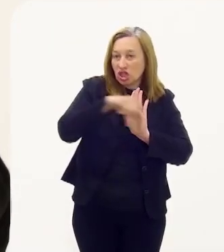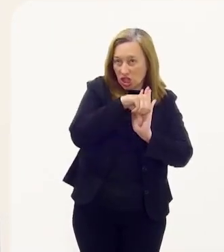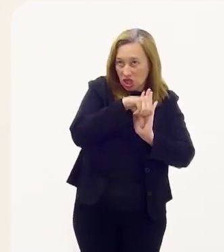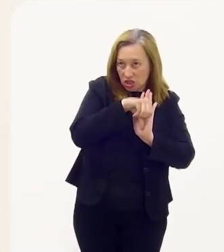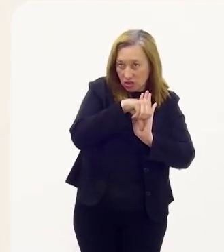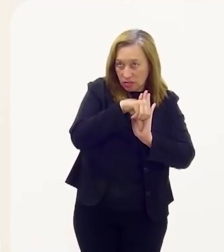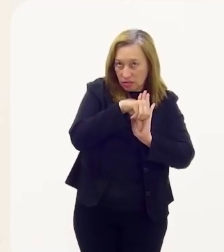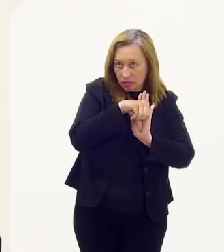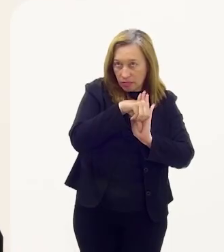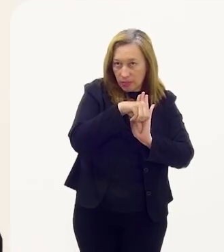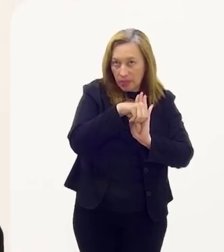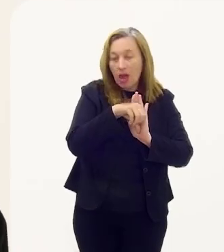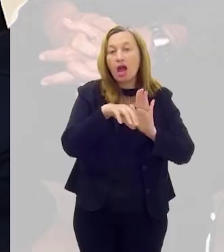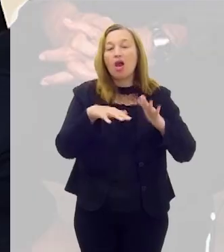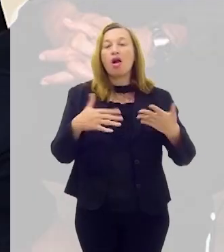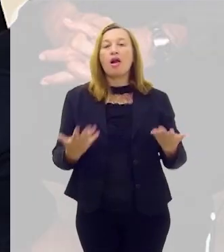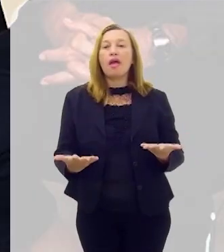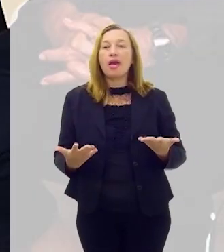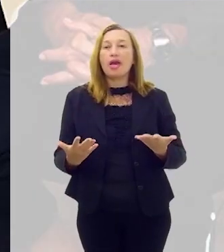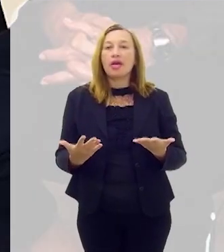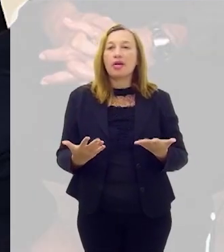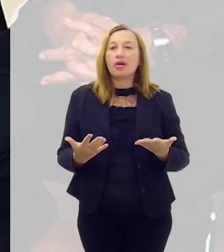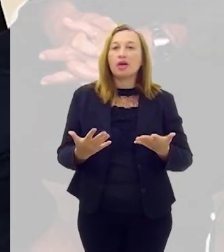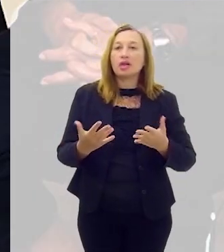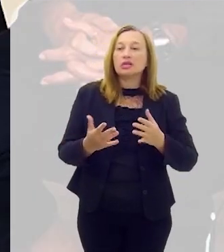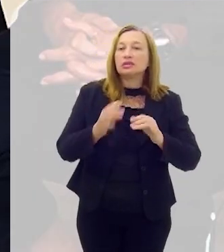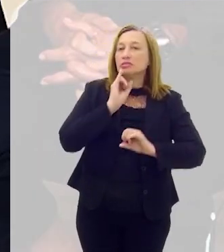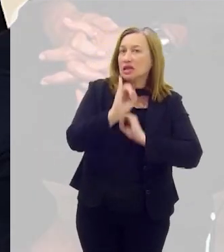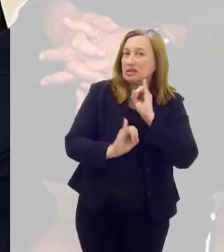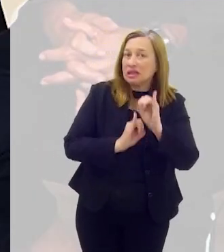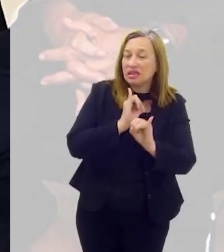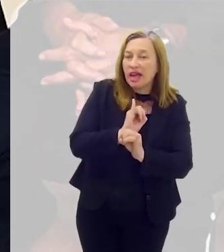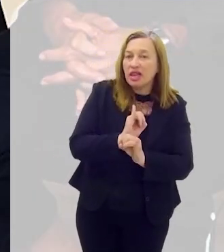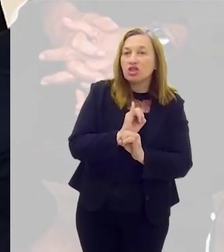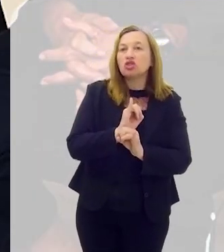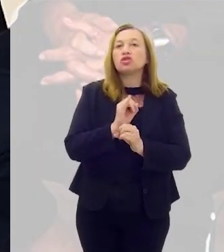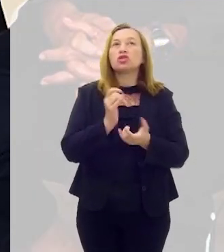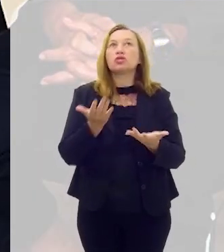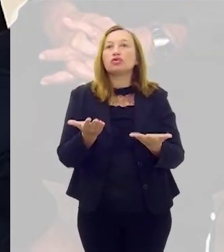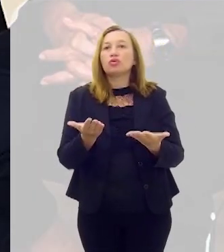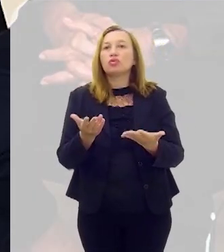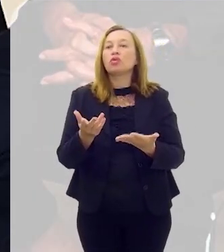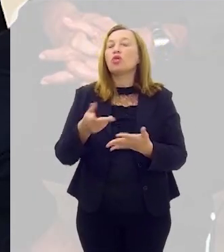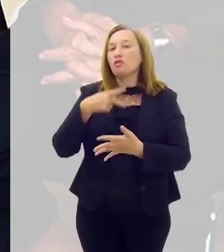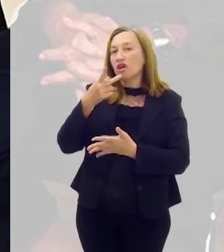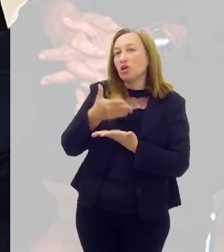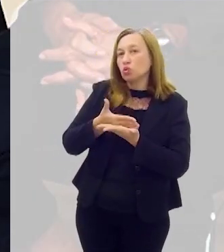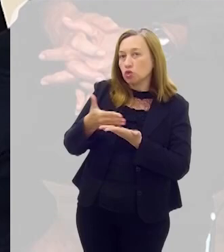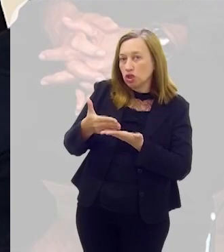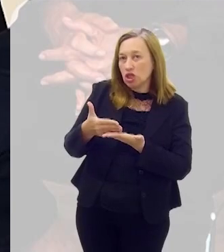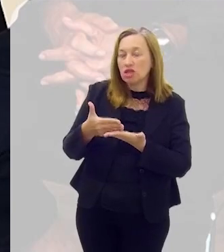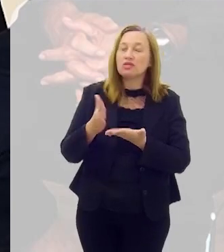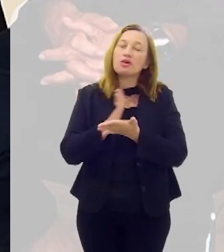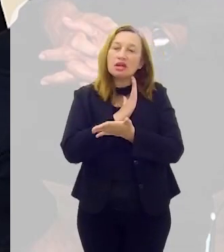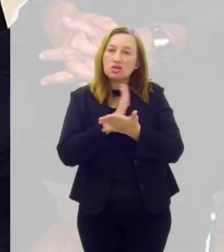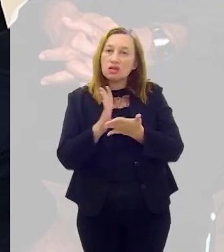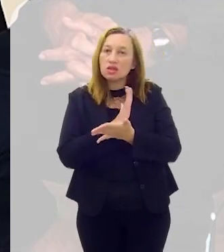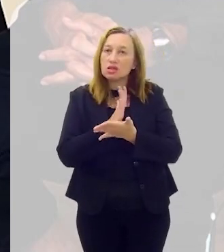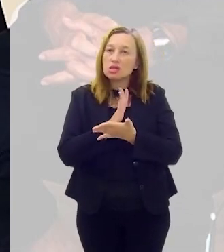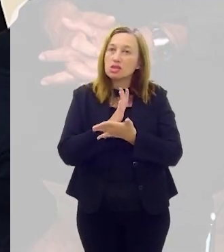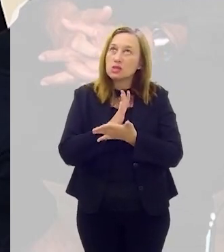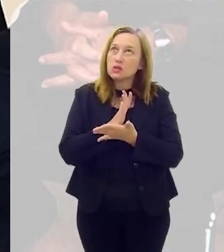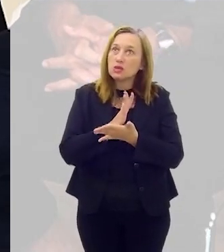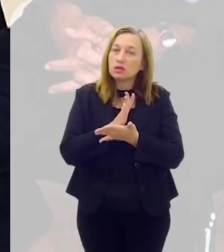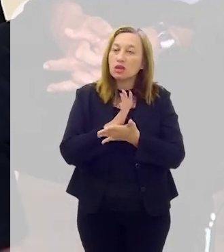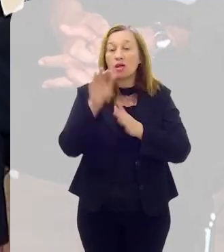envolva direito à intimidade, né? Muitas vezes propagado pela internet, e isso, como eu falei no início, muitas